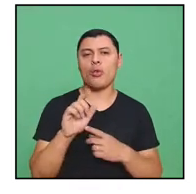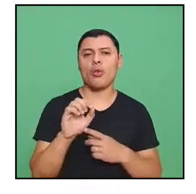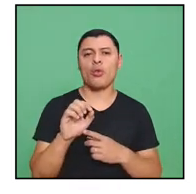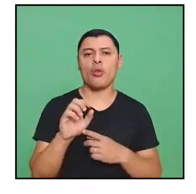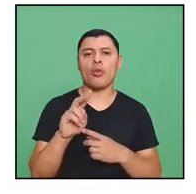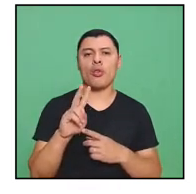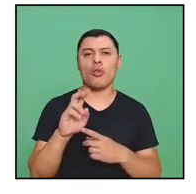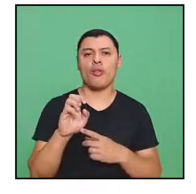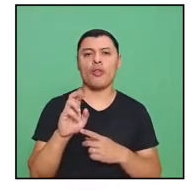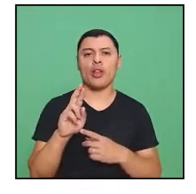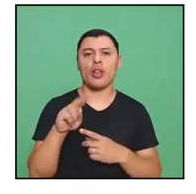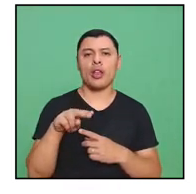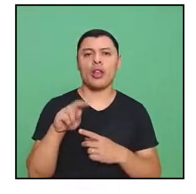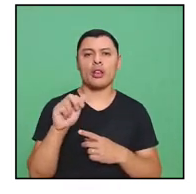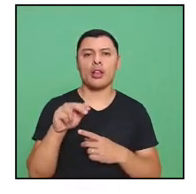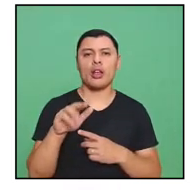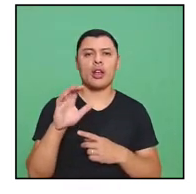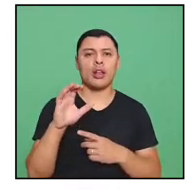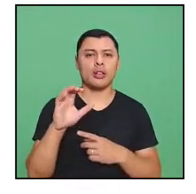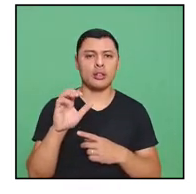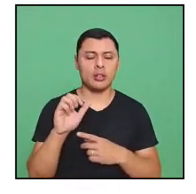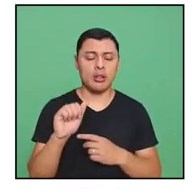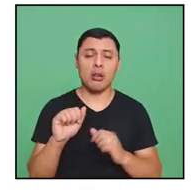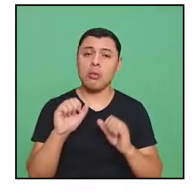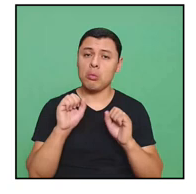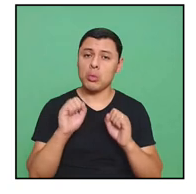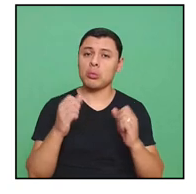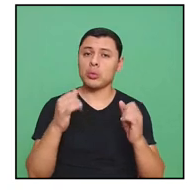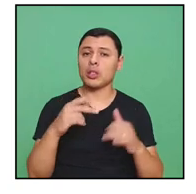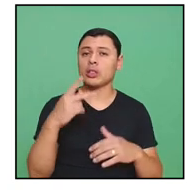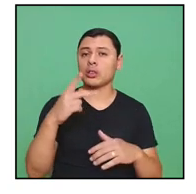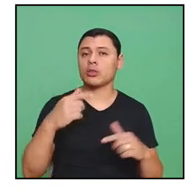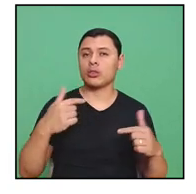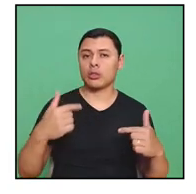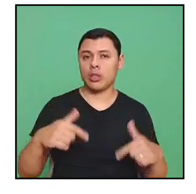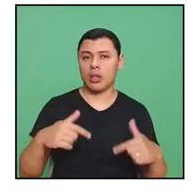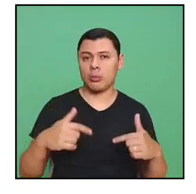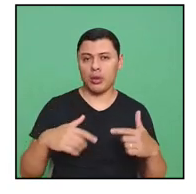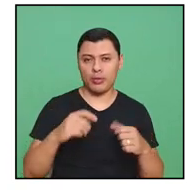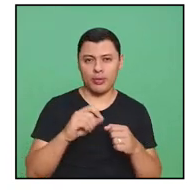mais sobre o seu trabalho The Pitch, que você fez em 2013,